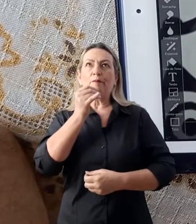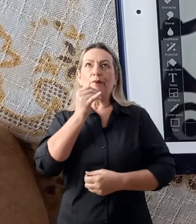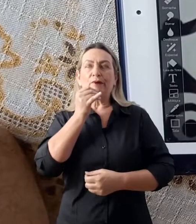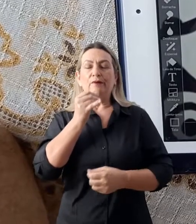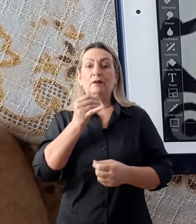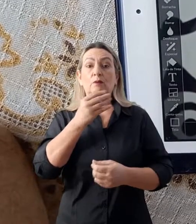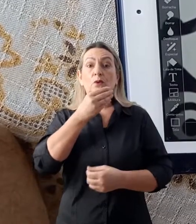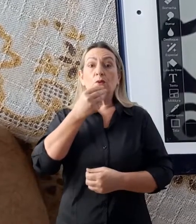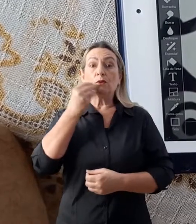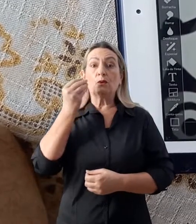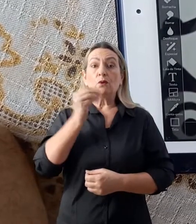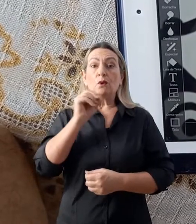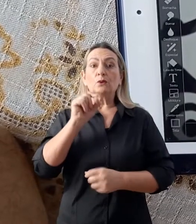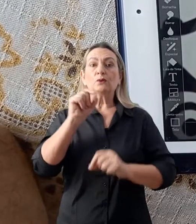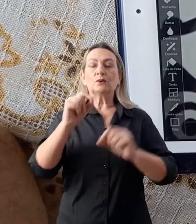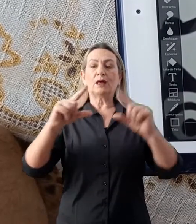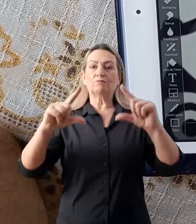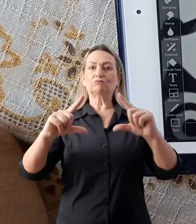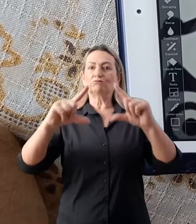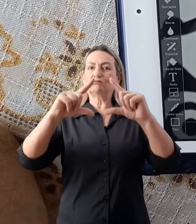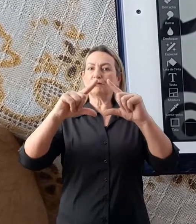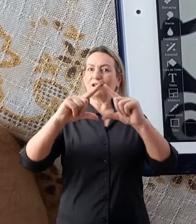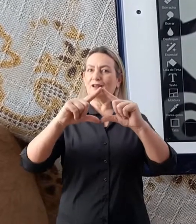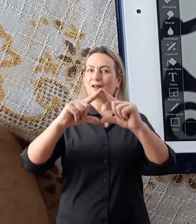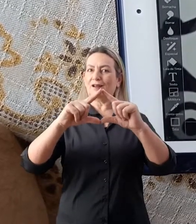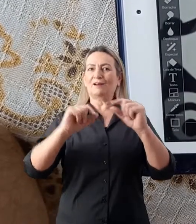básicas. Então assim, triângulo,